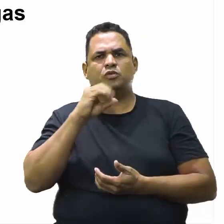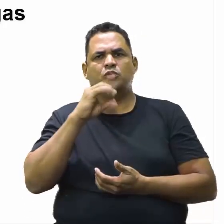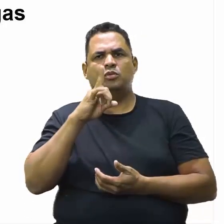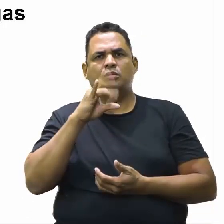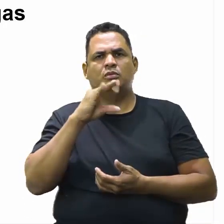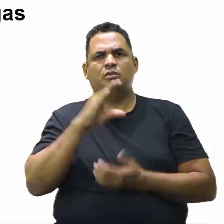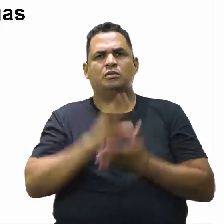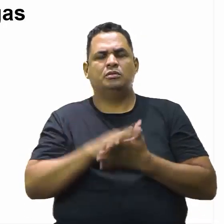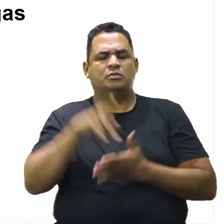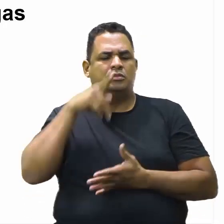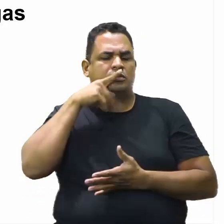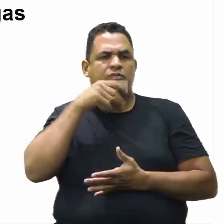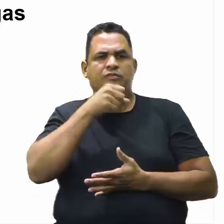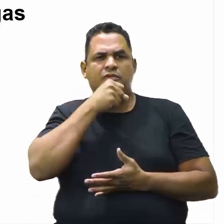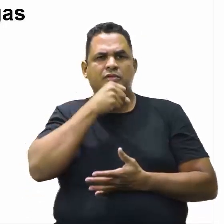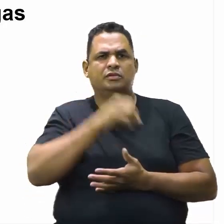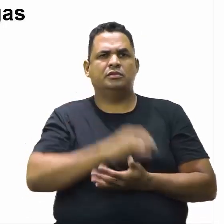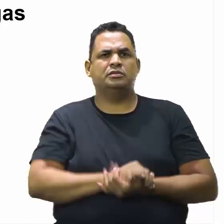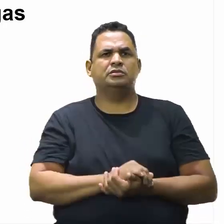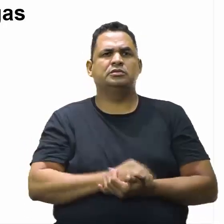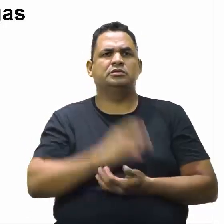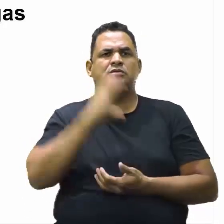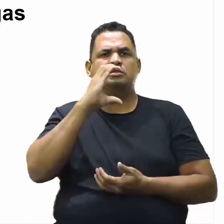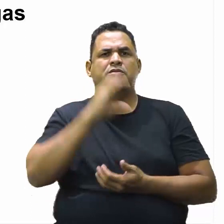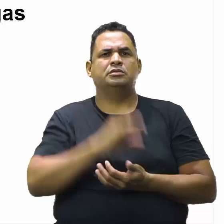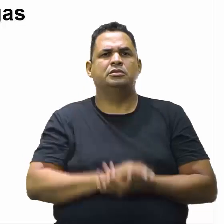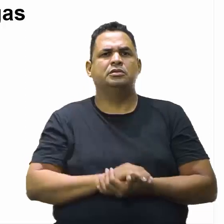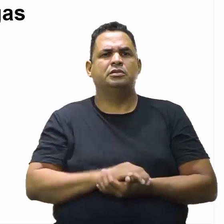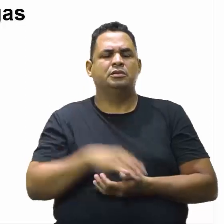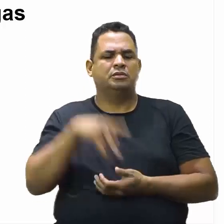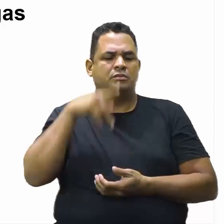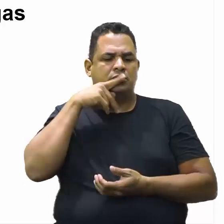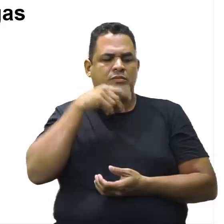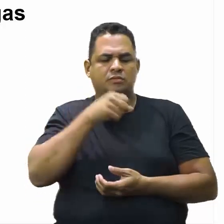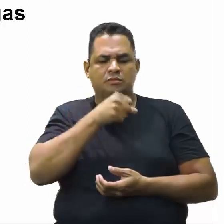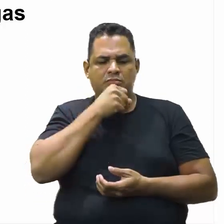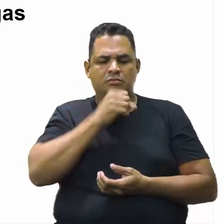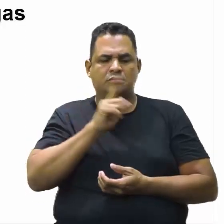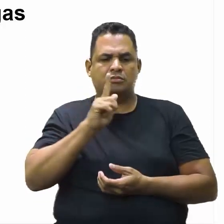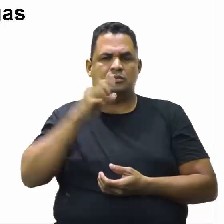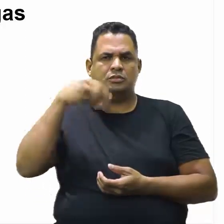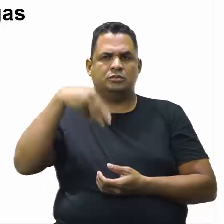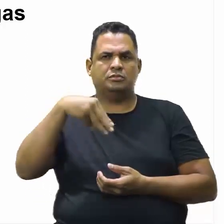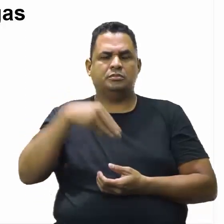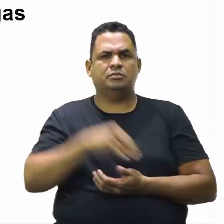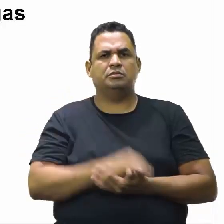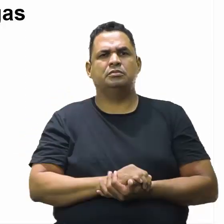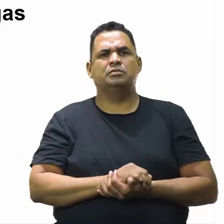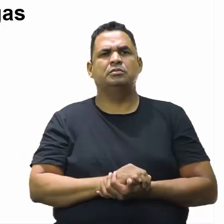Oeste e Porto Velho. C, Porto Velho e Guajará-Mirim.